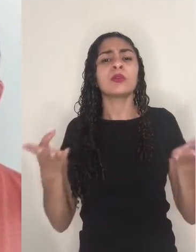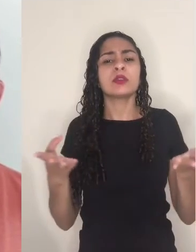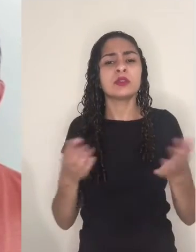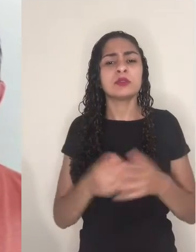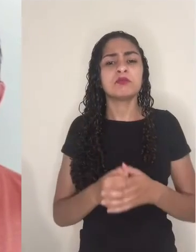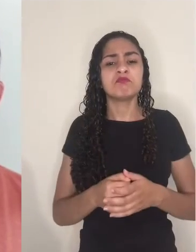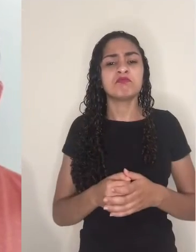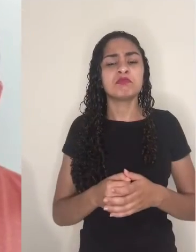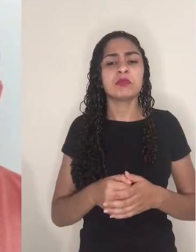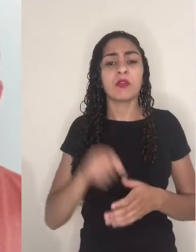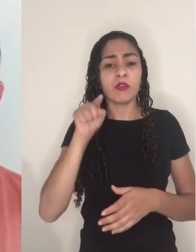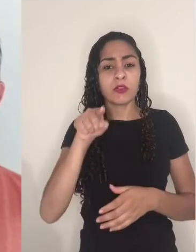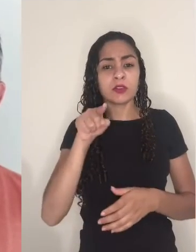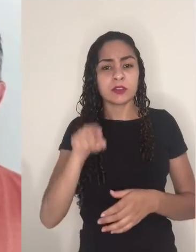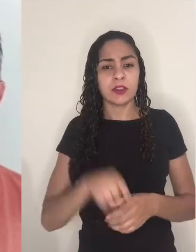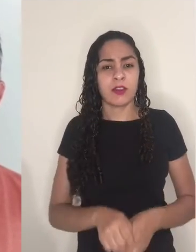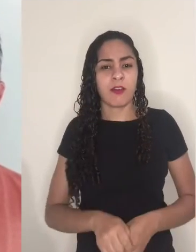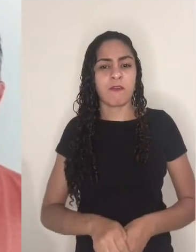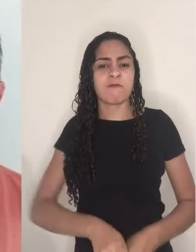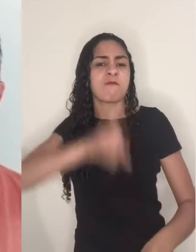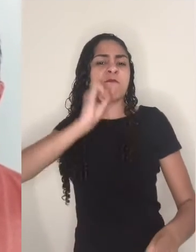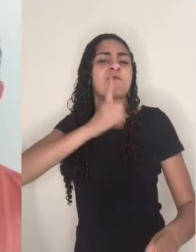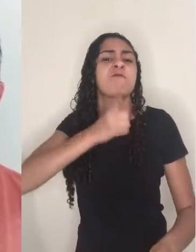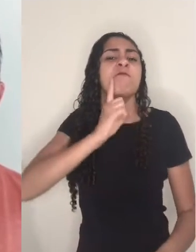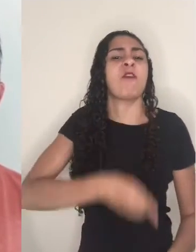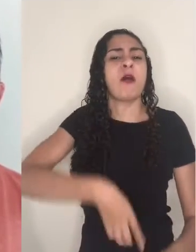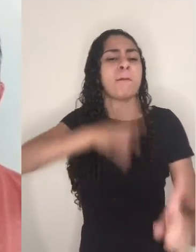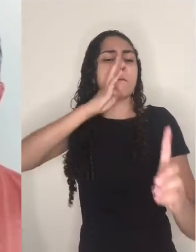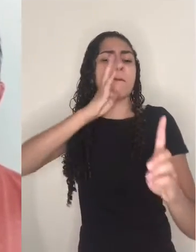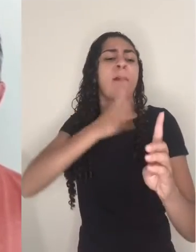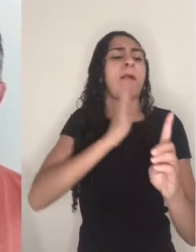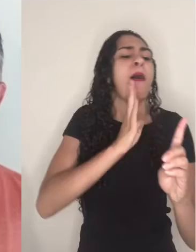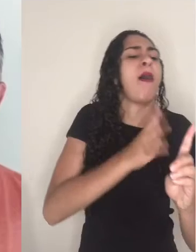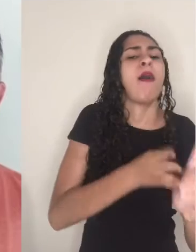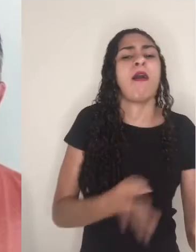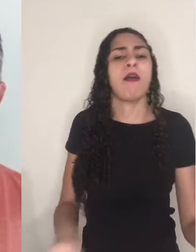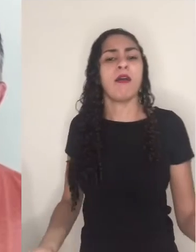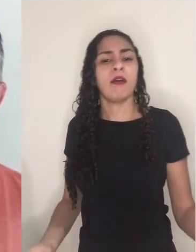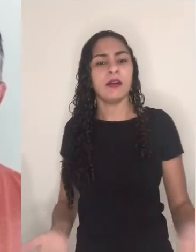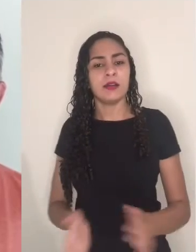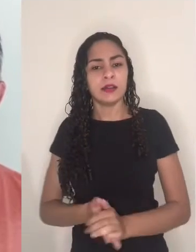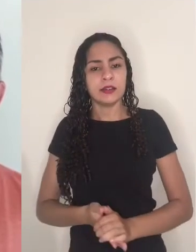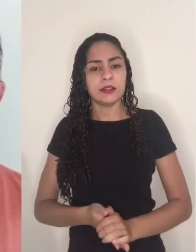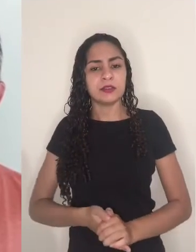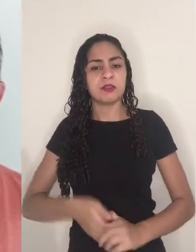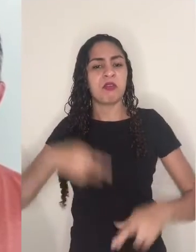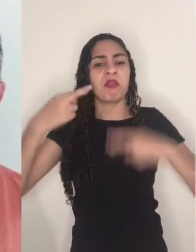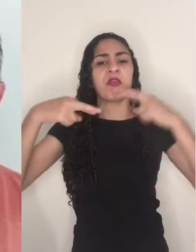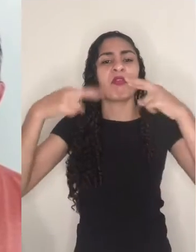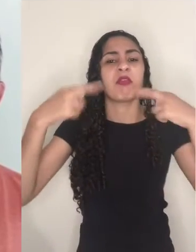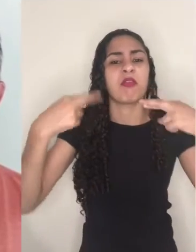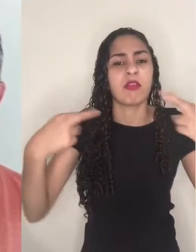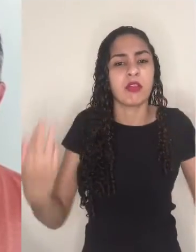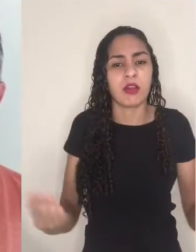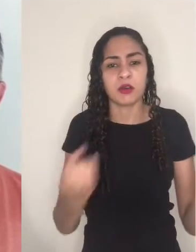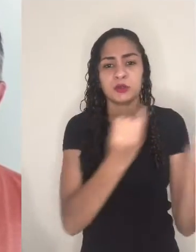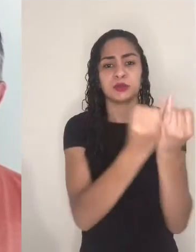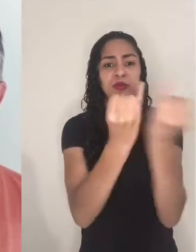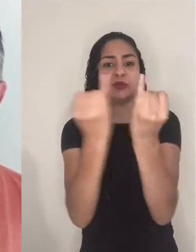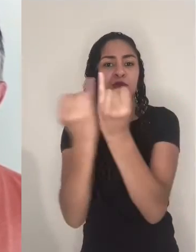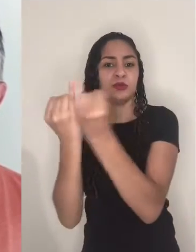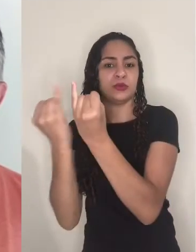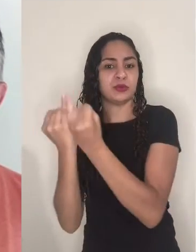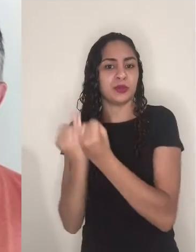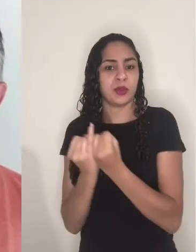vezes você engrossou fileiras de perseguidores e difamadores de pessoas